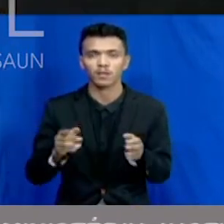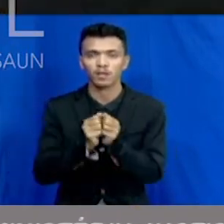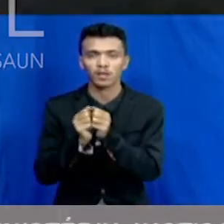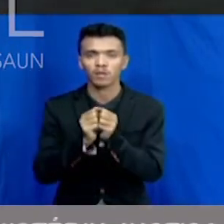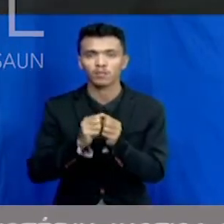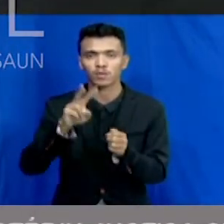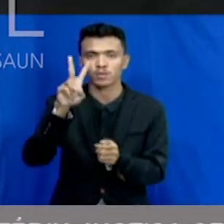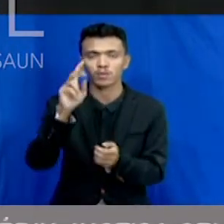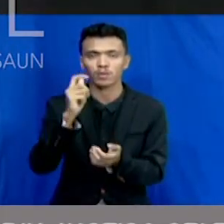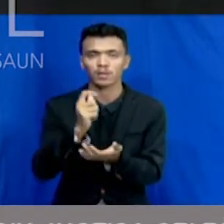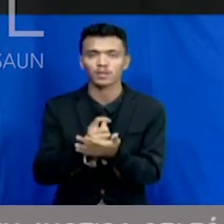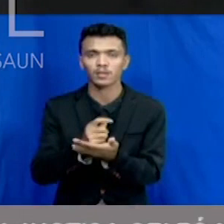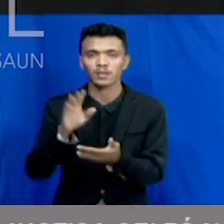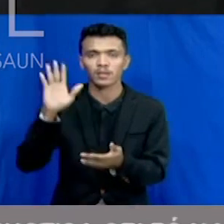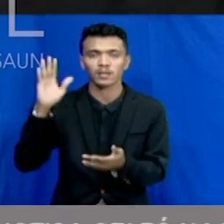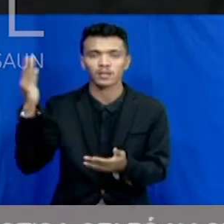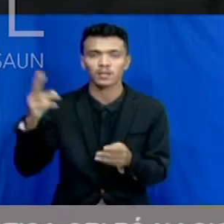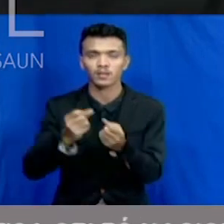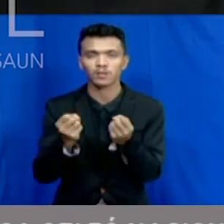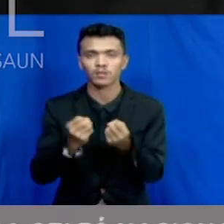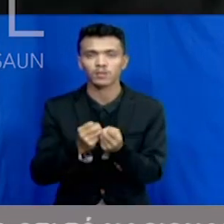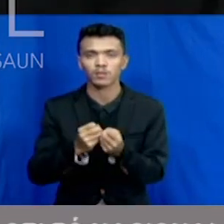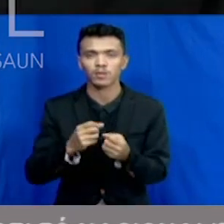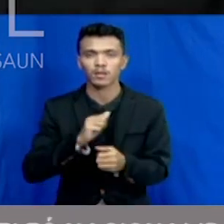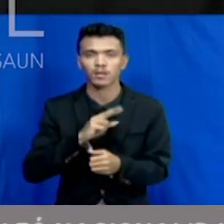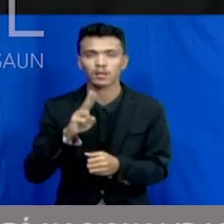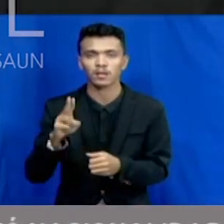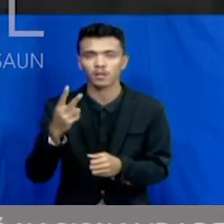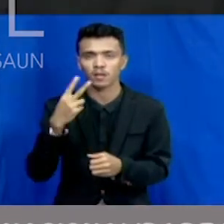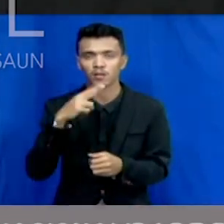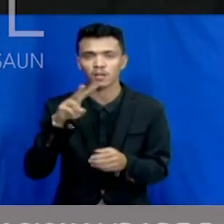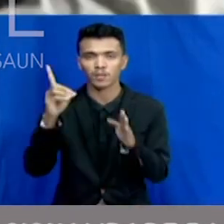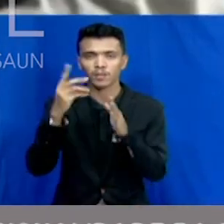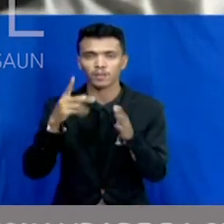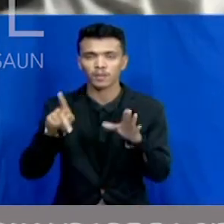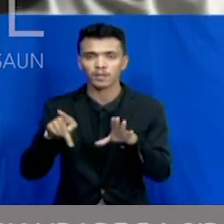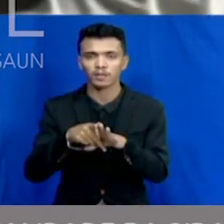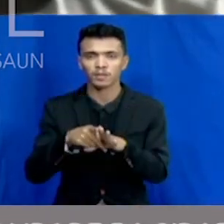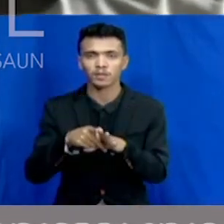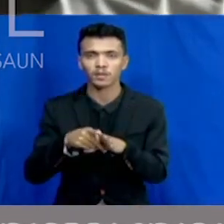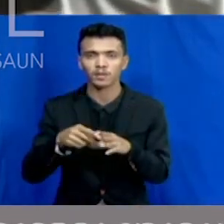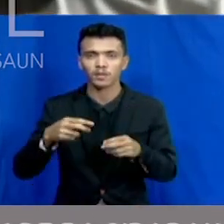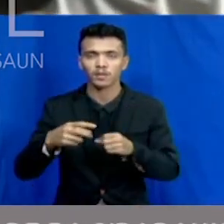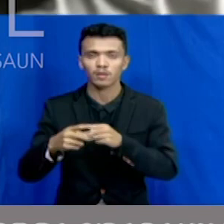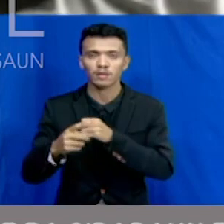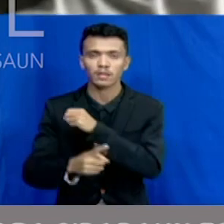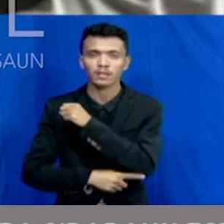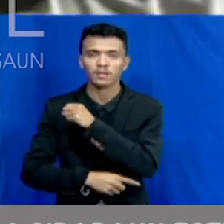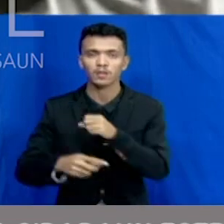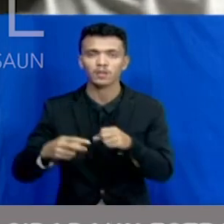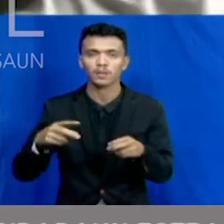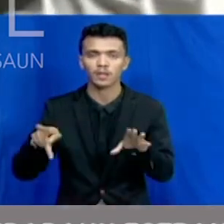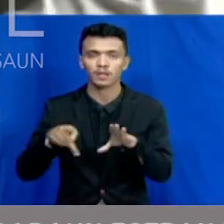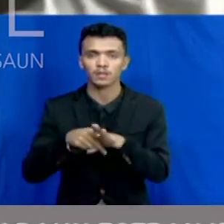rihun ruaresin iha suku Ainaru, atu klarifika hololo sirne participação, durasaun no castigo durante participa luta ba